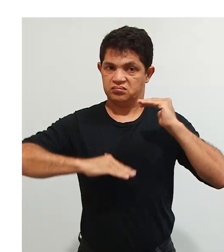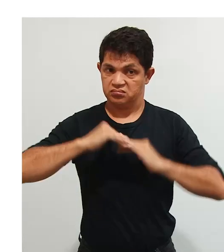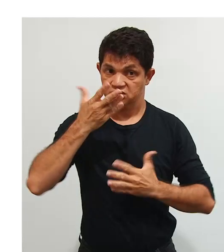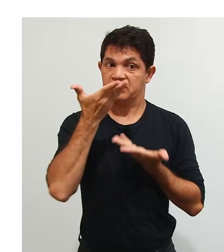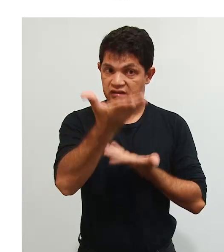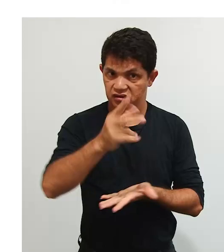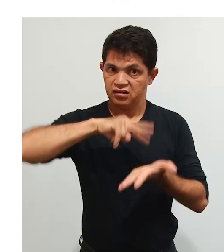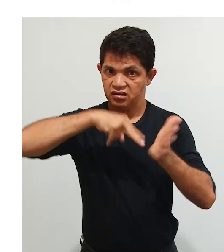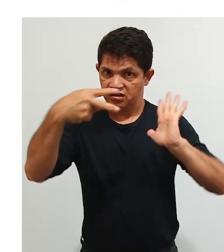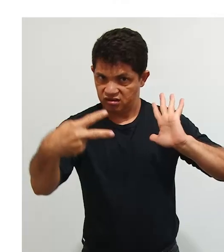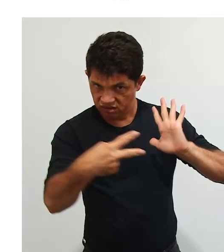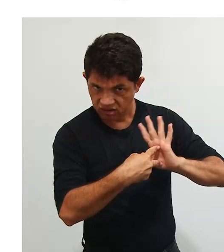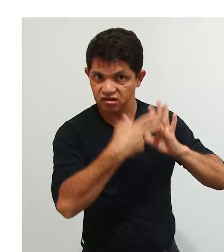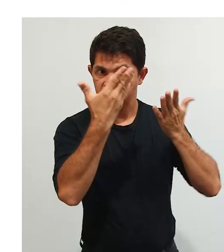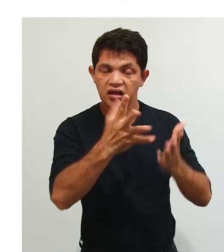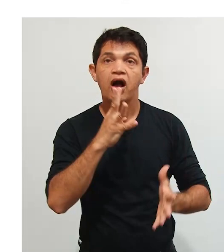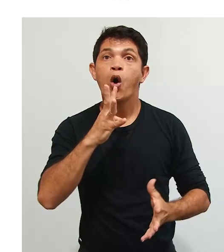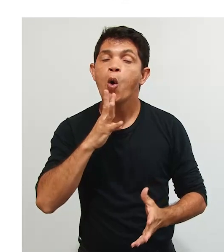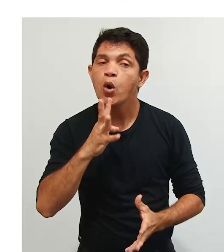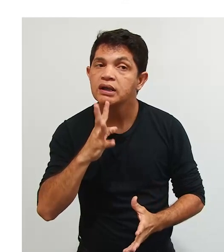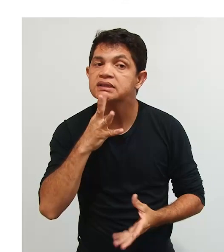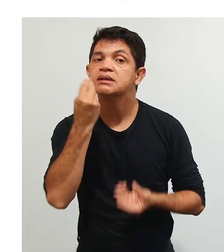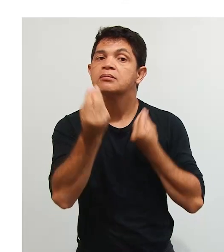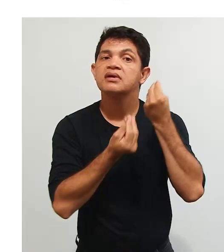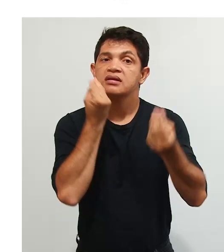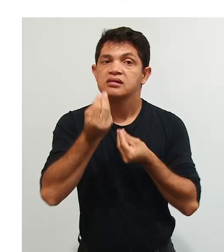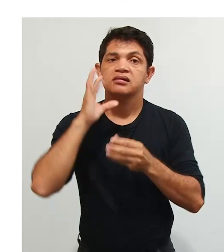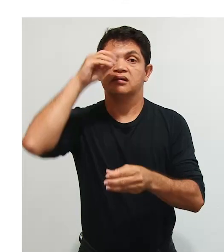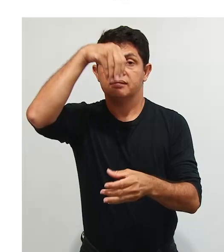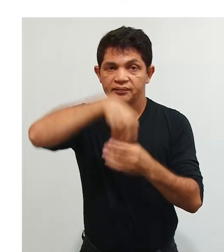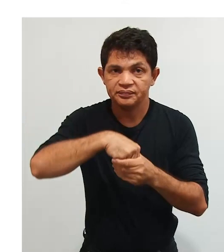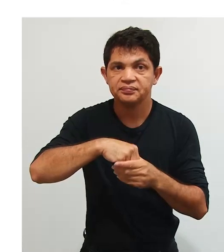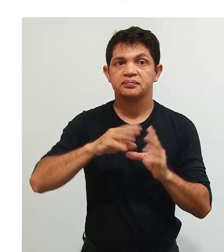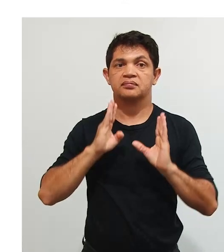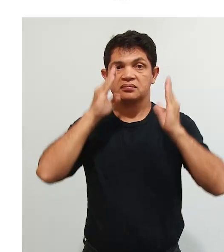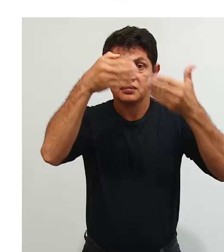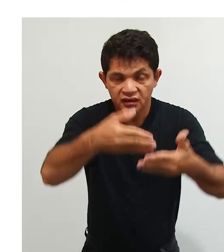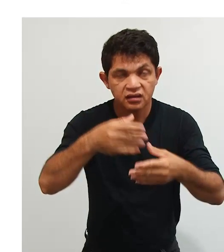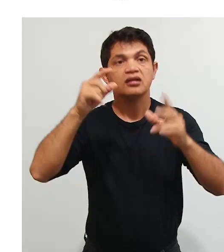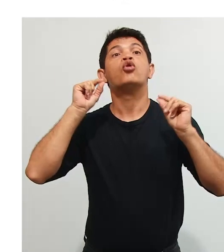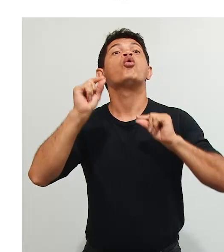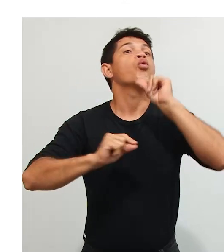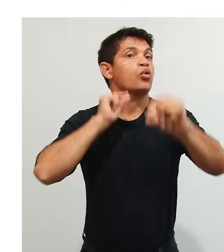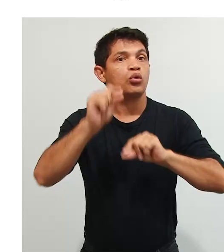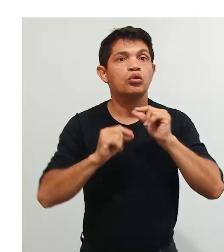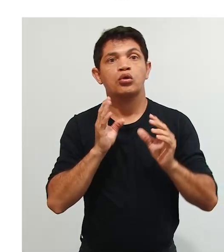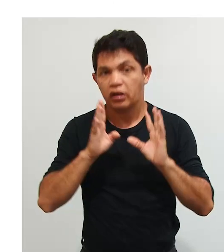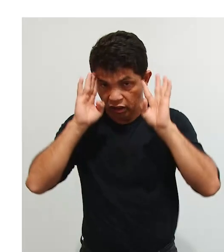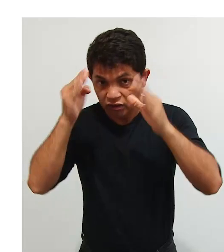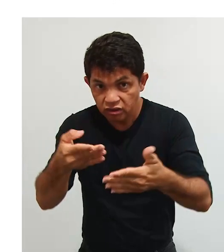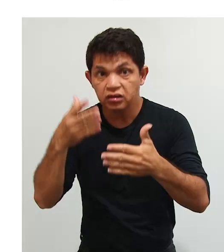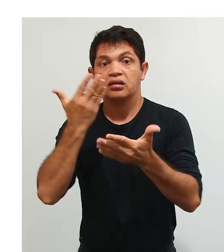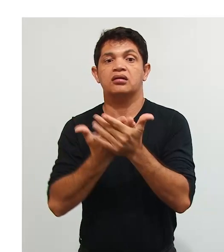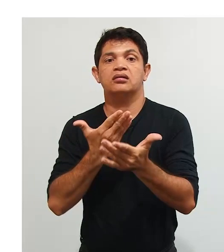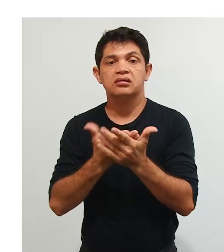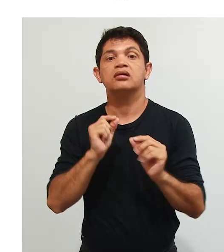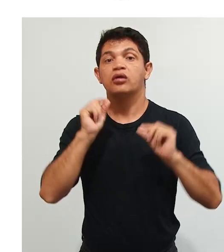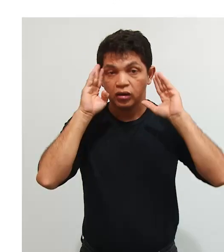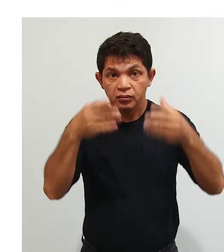atitudes. Esses conhecimentos, comportamentos, conhecimentos, habilidades e